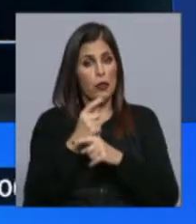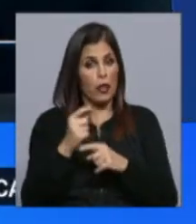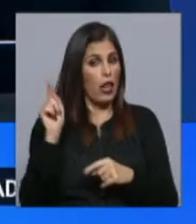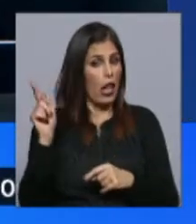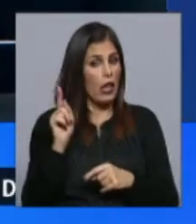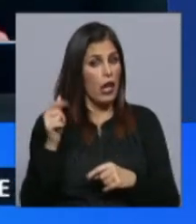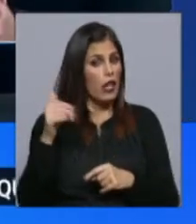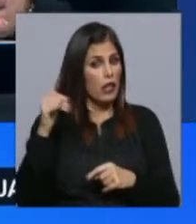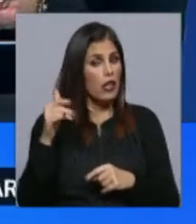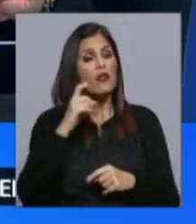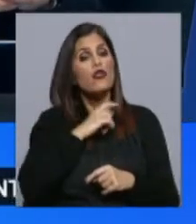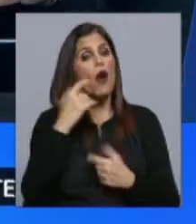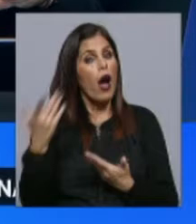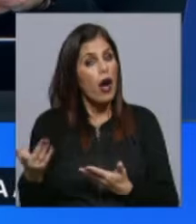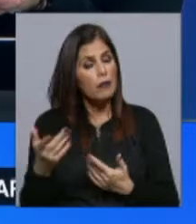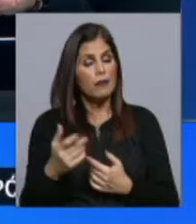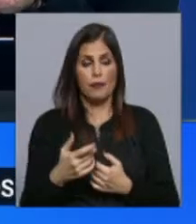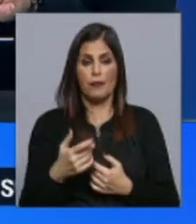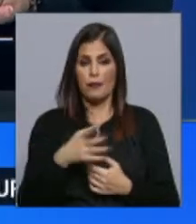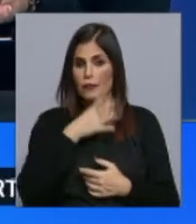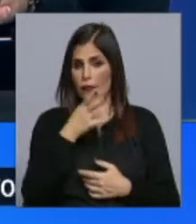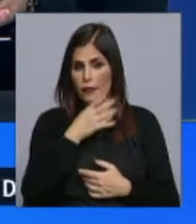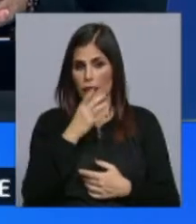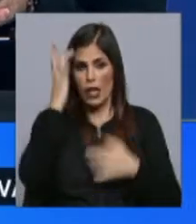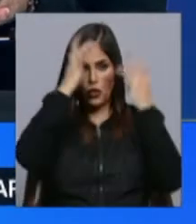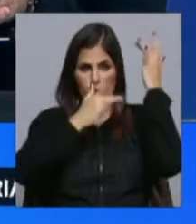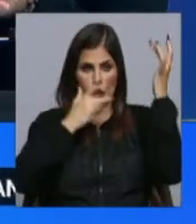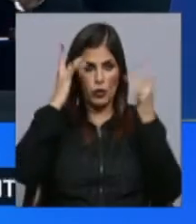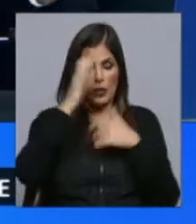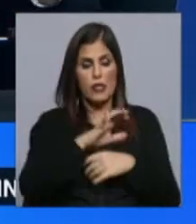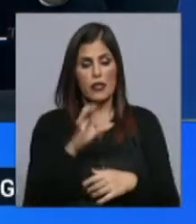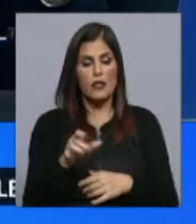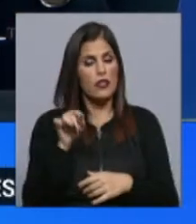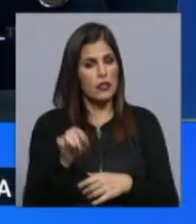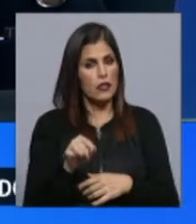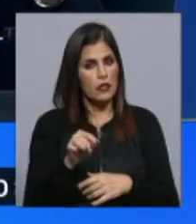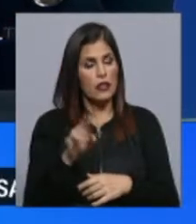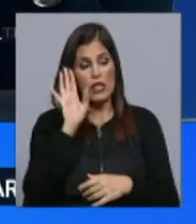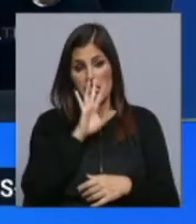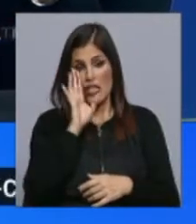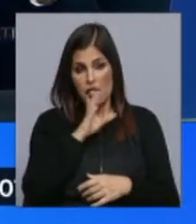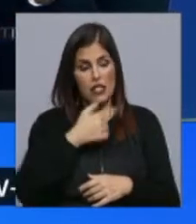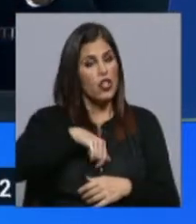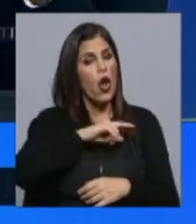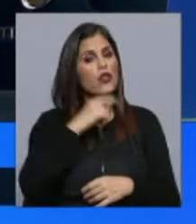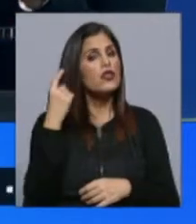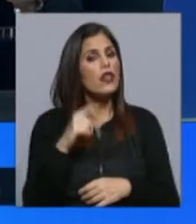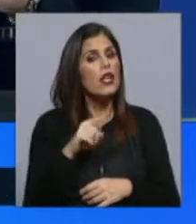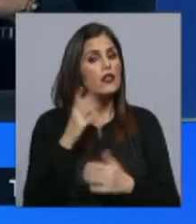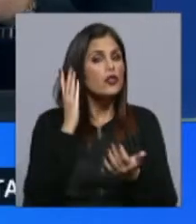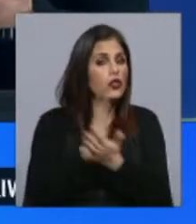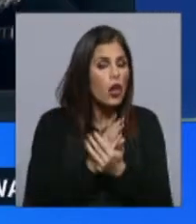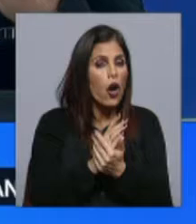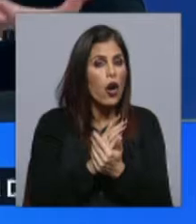idades do gelo. E diz a teoria destes cientistas que, se porventura nós tivéssemos apenas